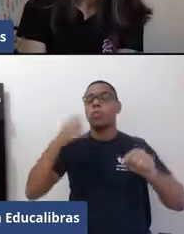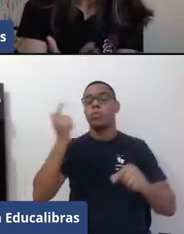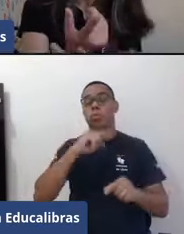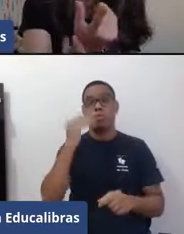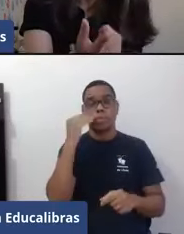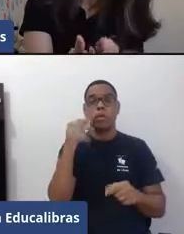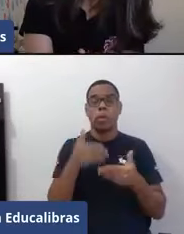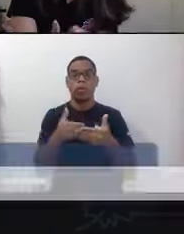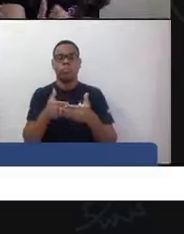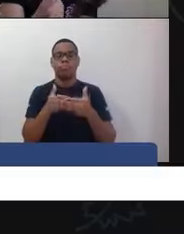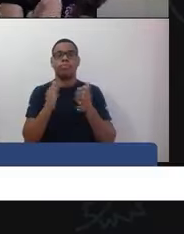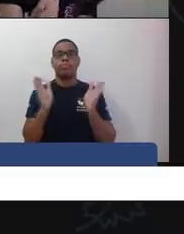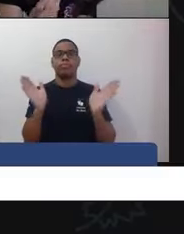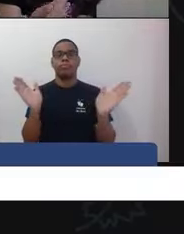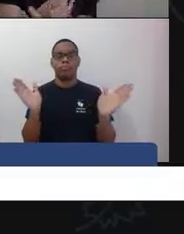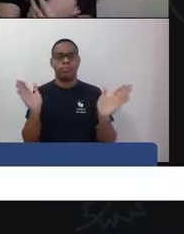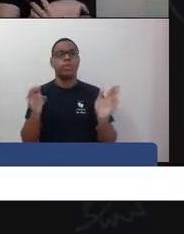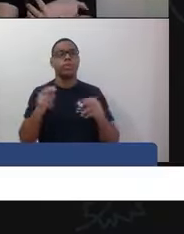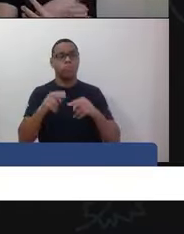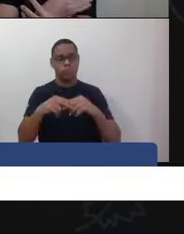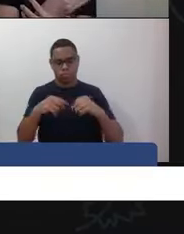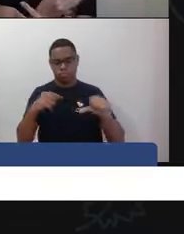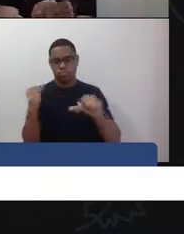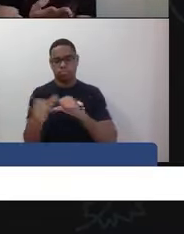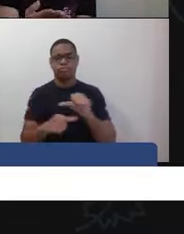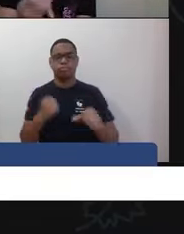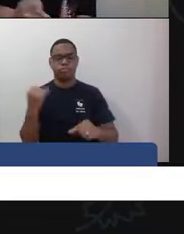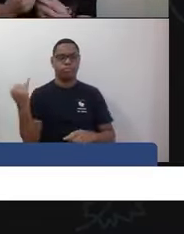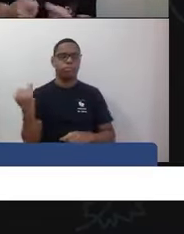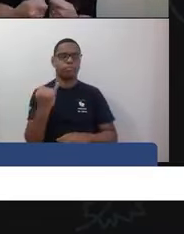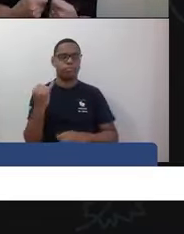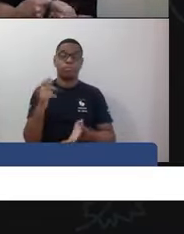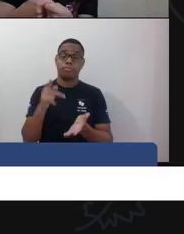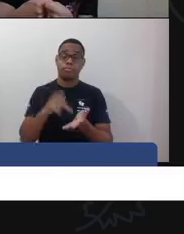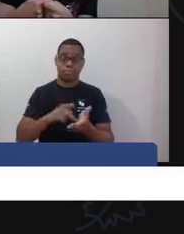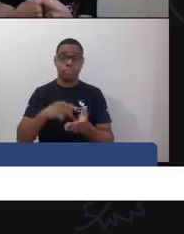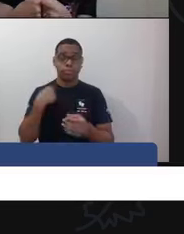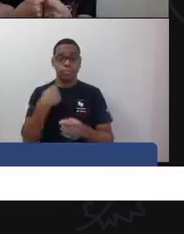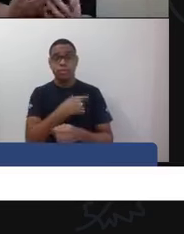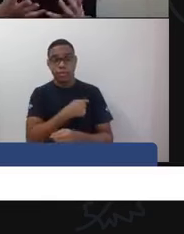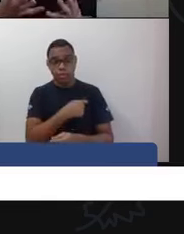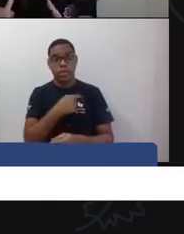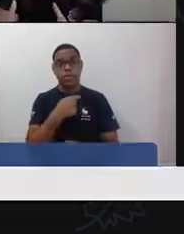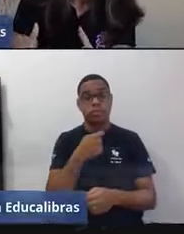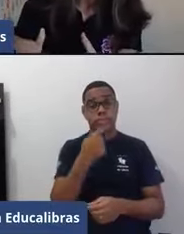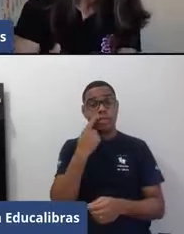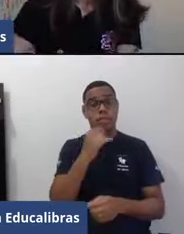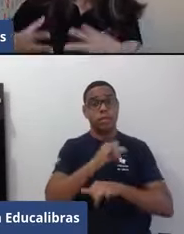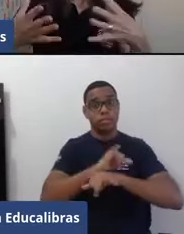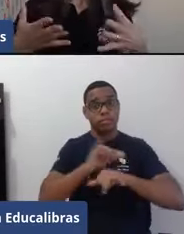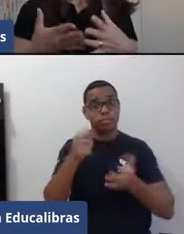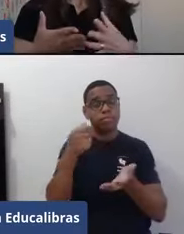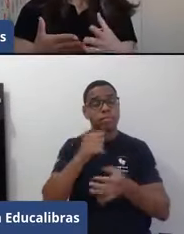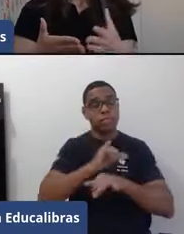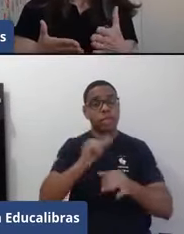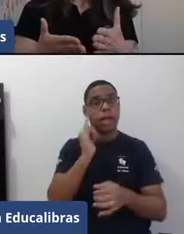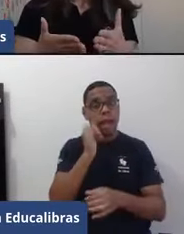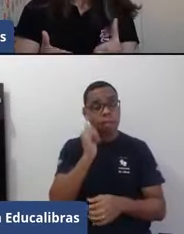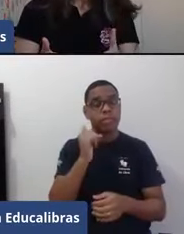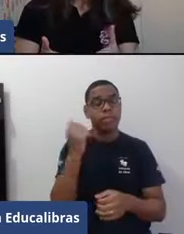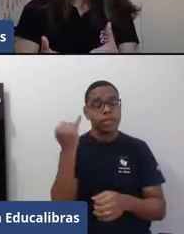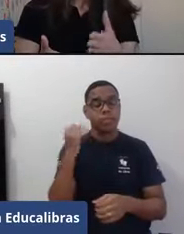amplio. Né? Aí por isso que a mudança extremamente importante, que a gente precisa frisar muito, e